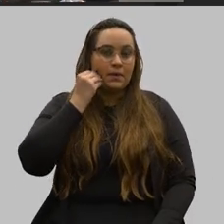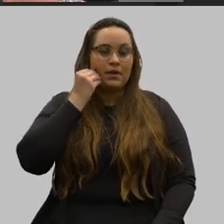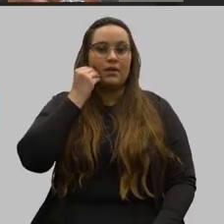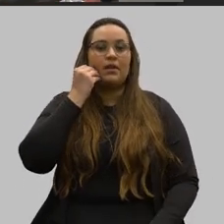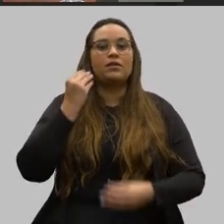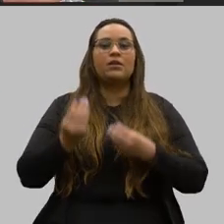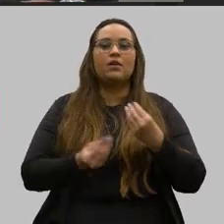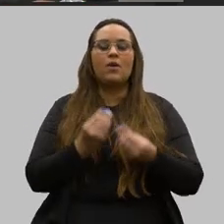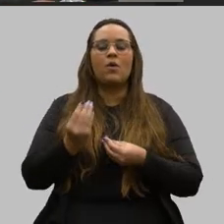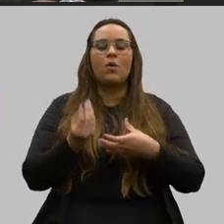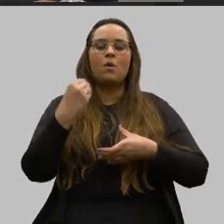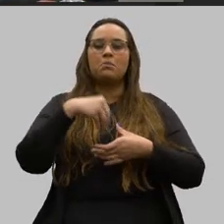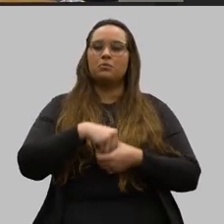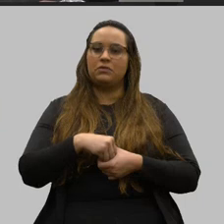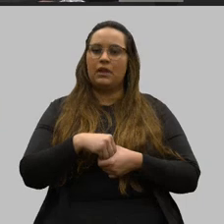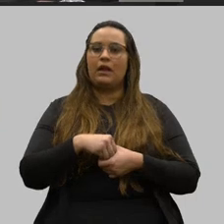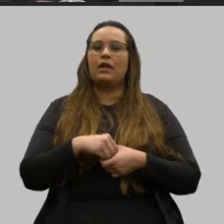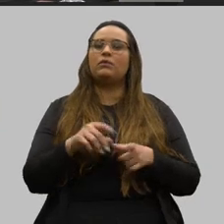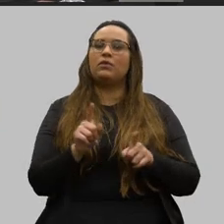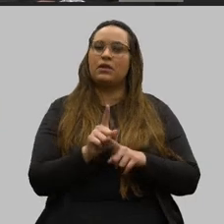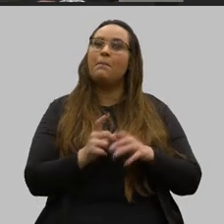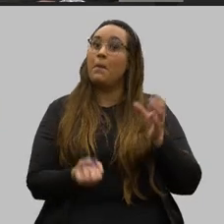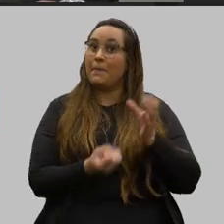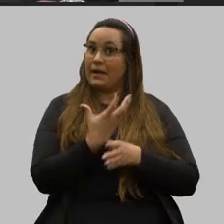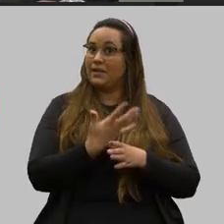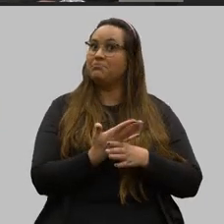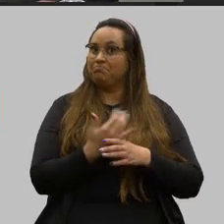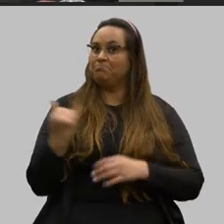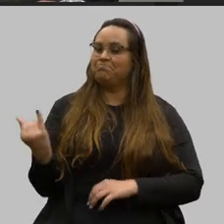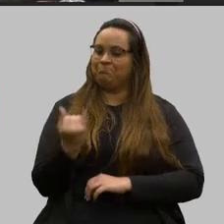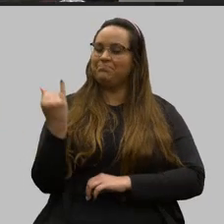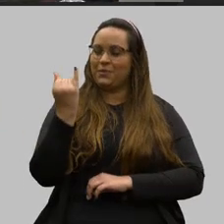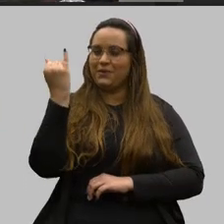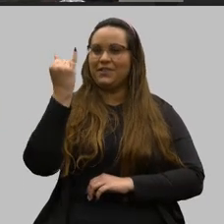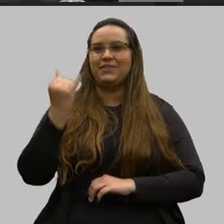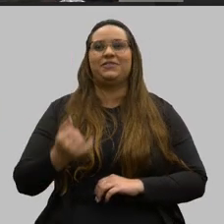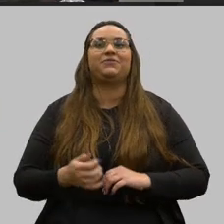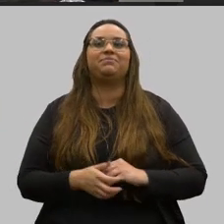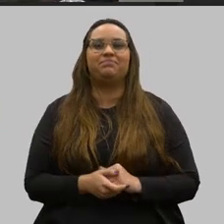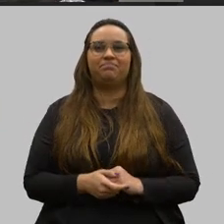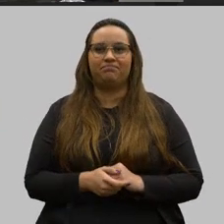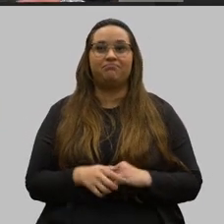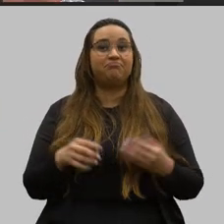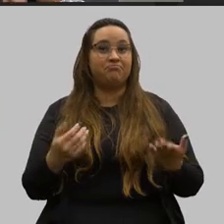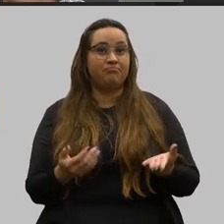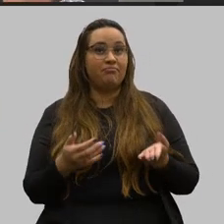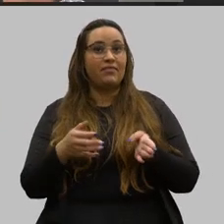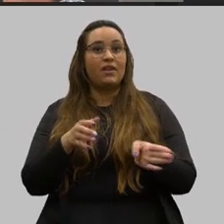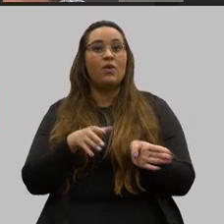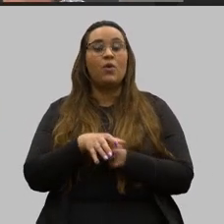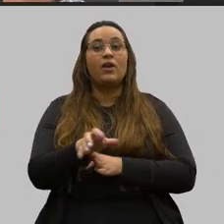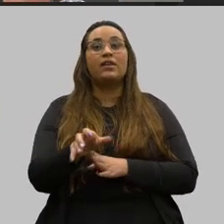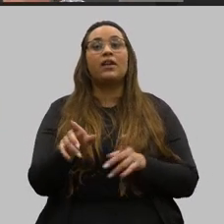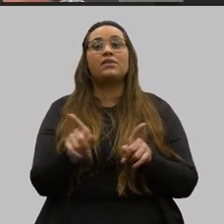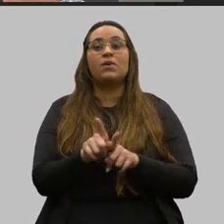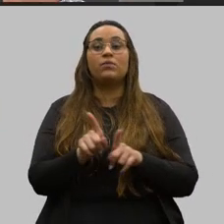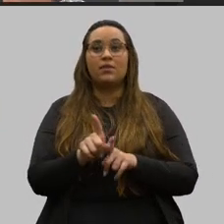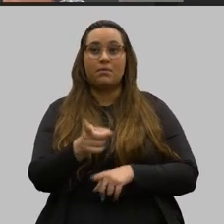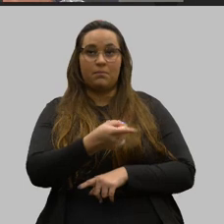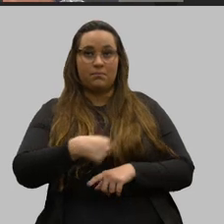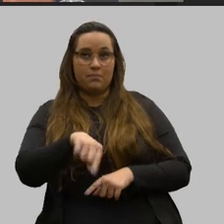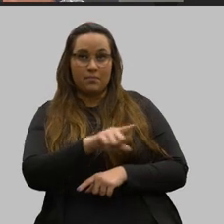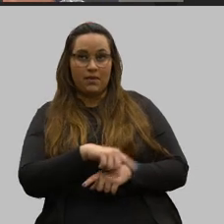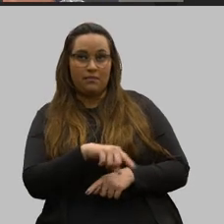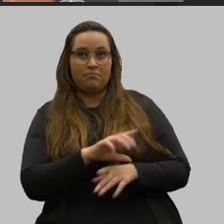dessa fonte Mas é uma criação importante da mesma forma como tivemos no carnaval orientação ess pra Nossa tropa orientamos A